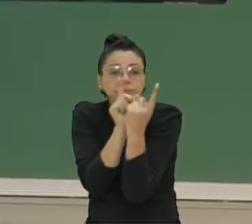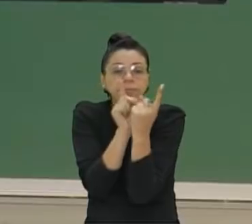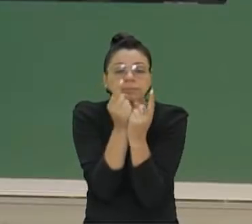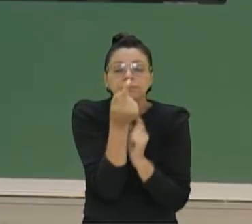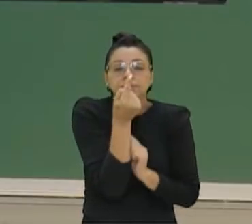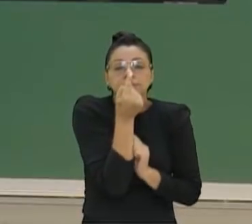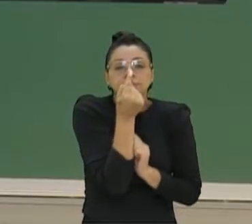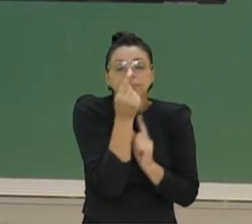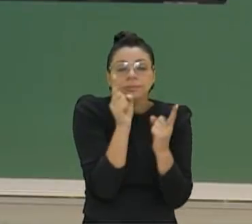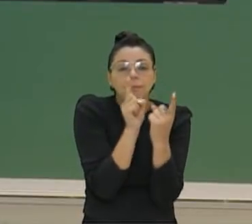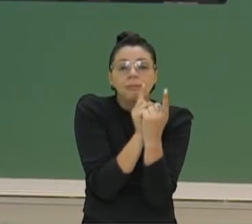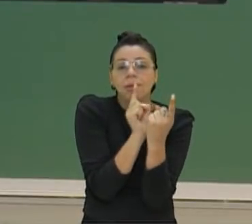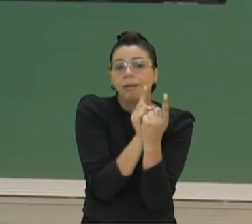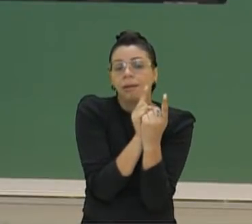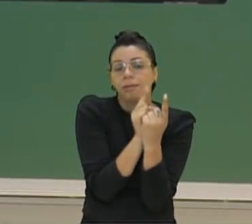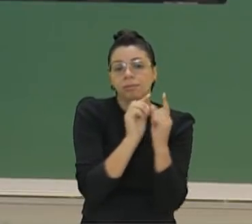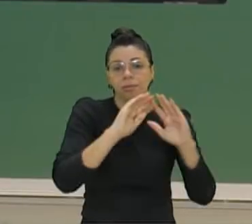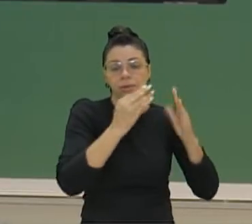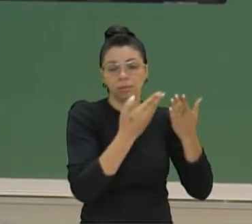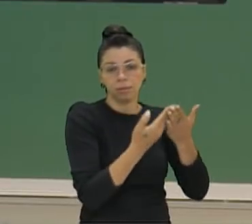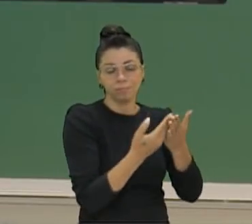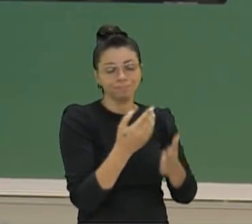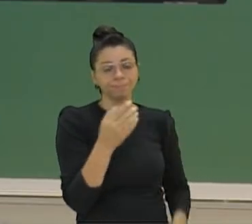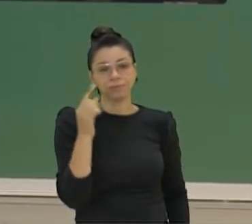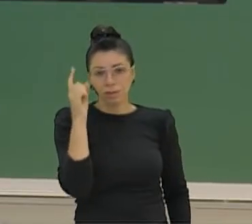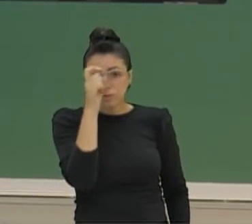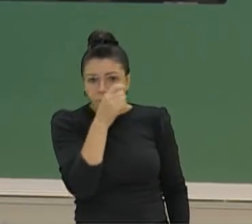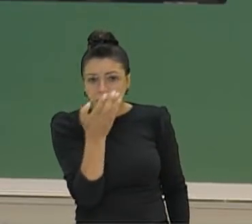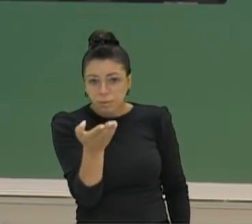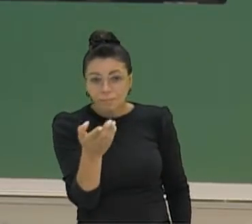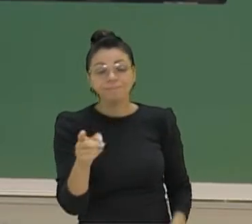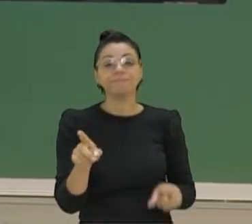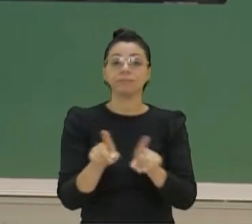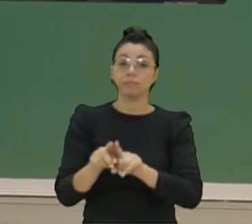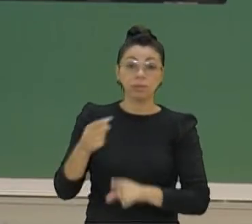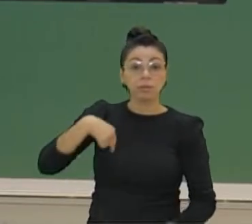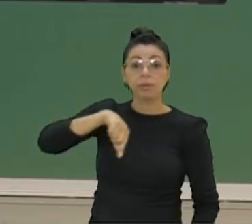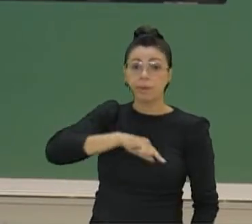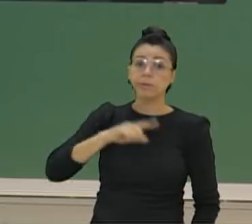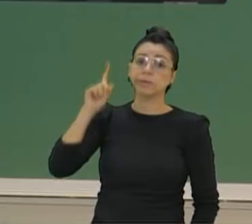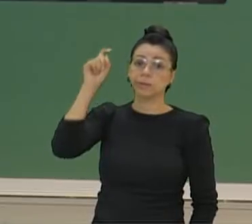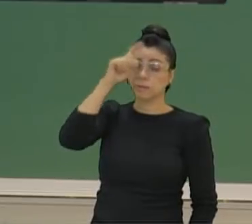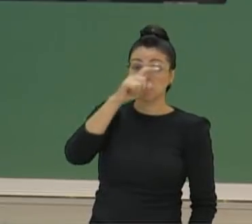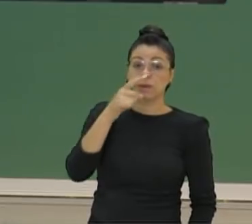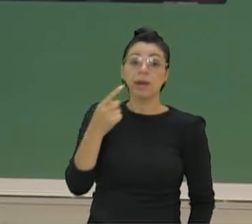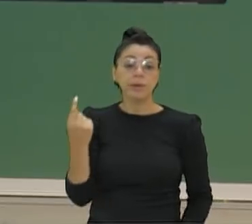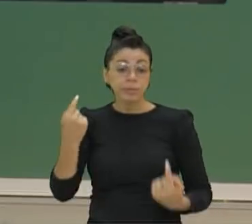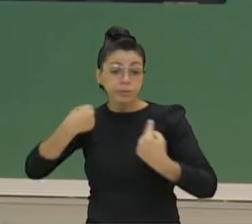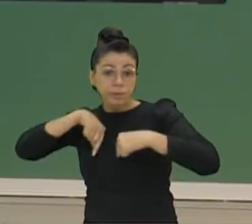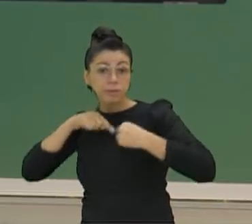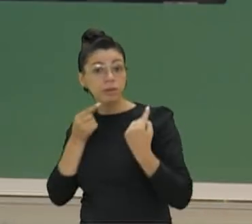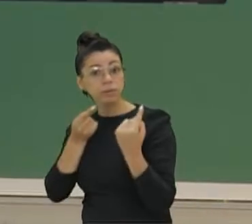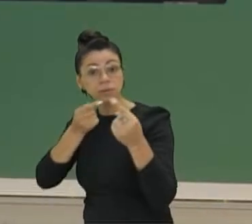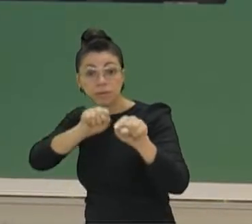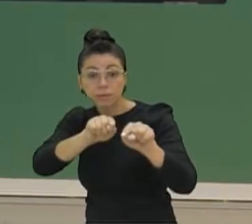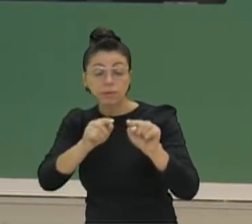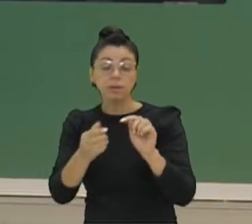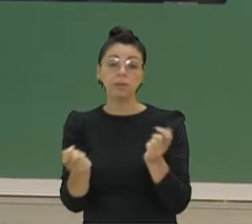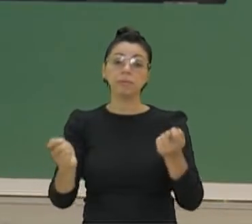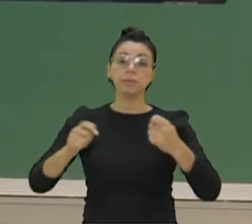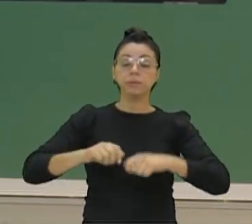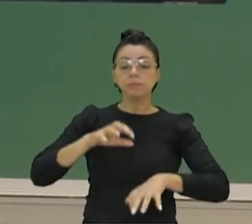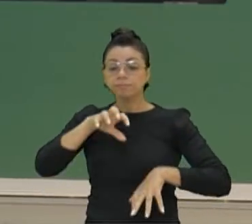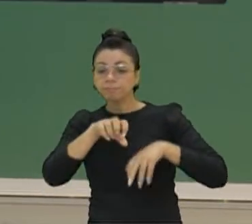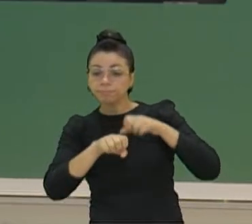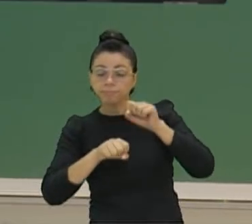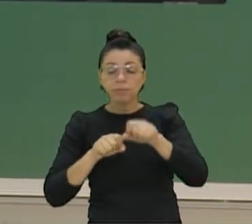escola. Não está fácil para você? Para nós também não. É um novo desafio para todos, não é mesmo? Mas vamos